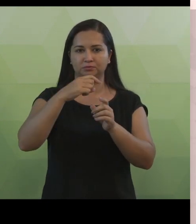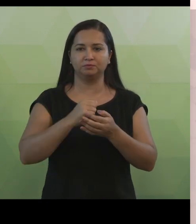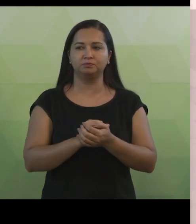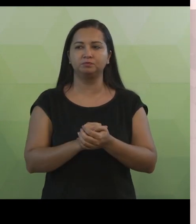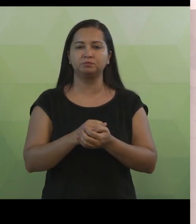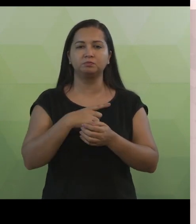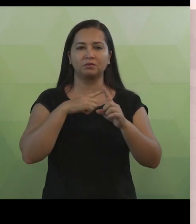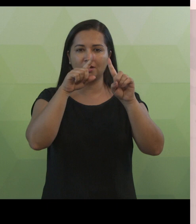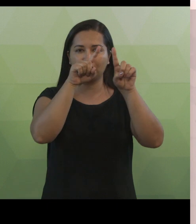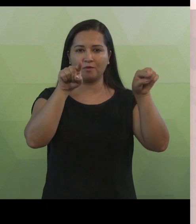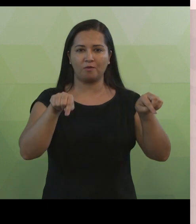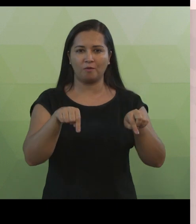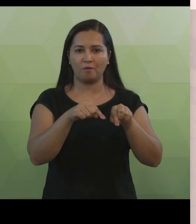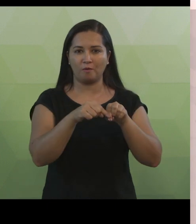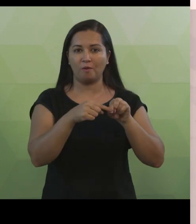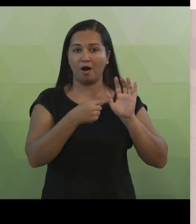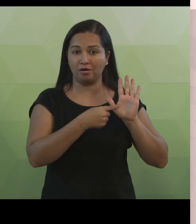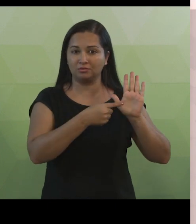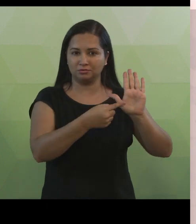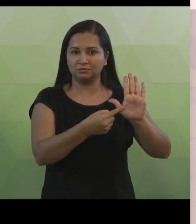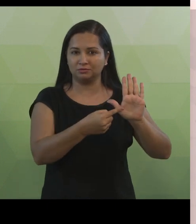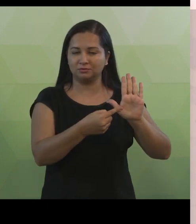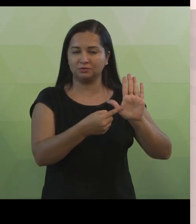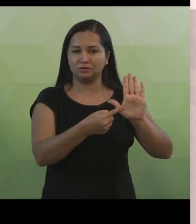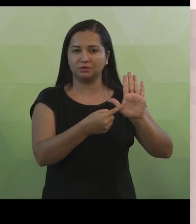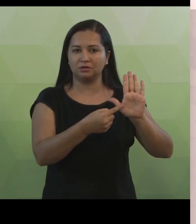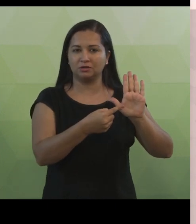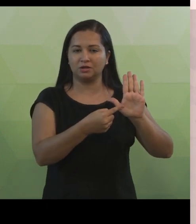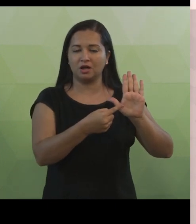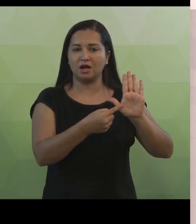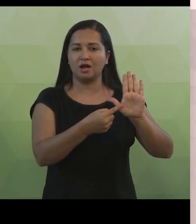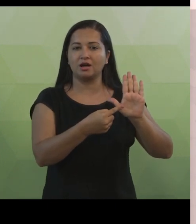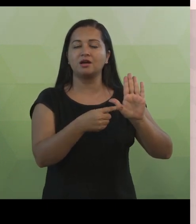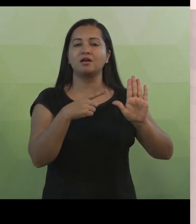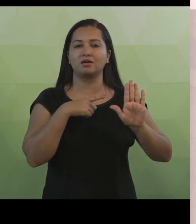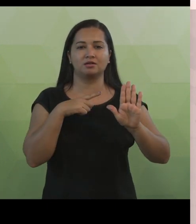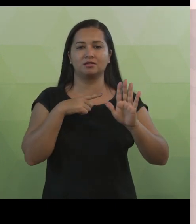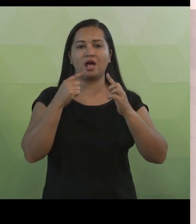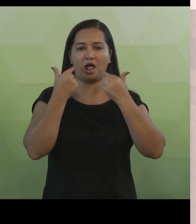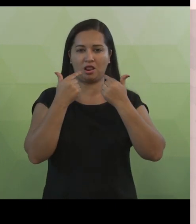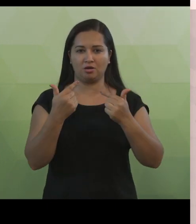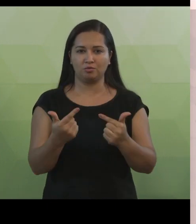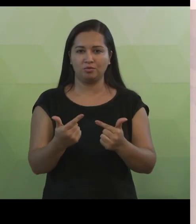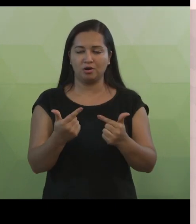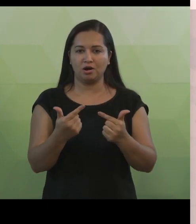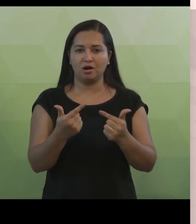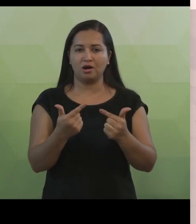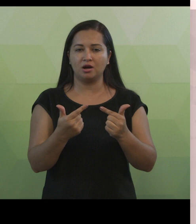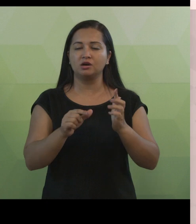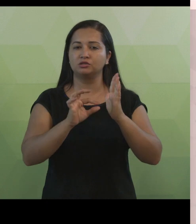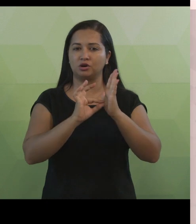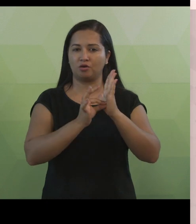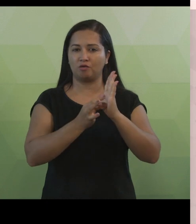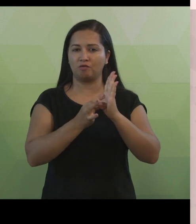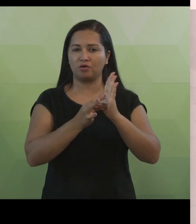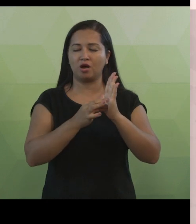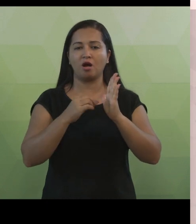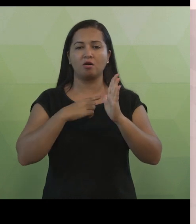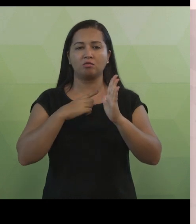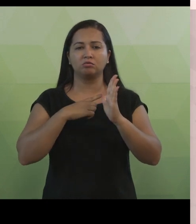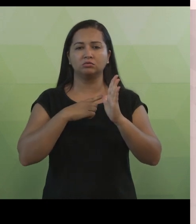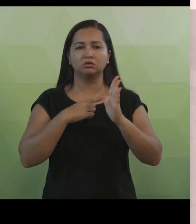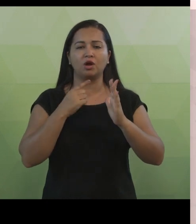quadro. Importante destacar que, assim como outras linguagens, o Java possui uma gama de outros